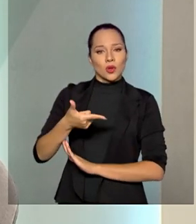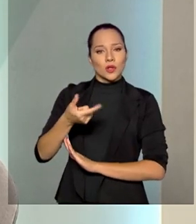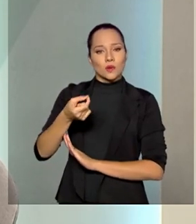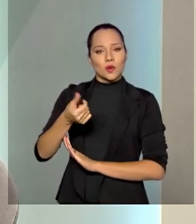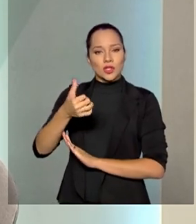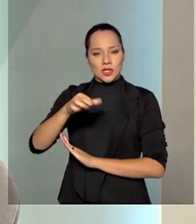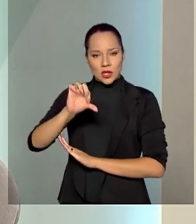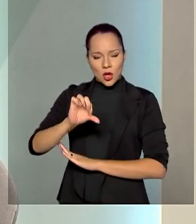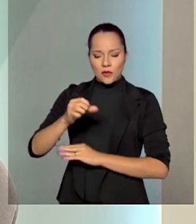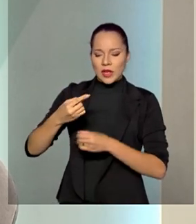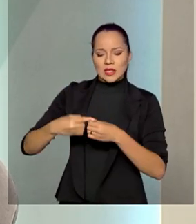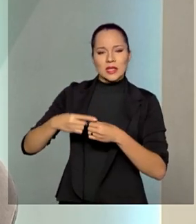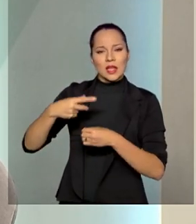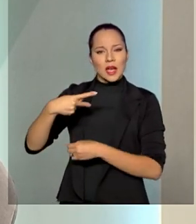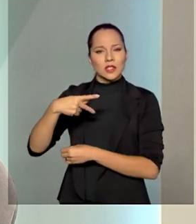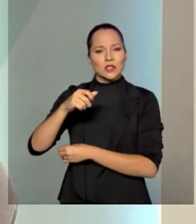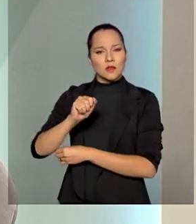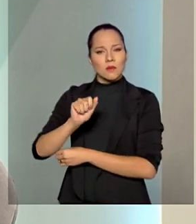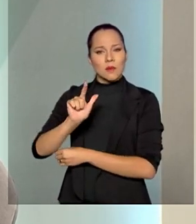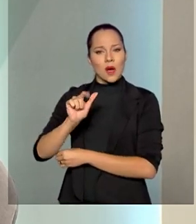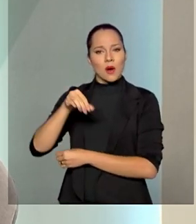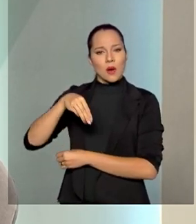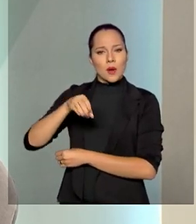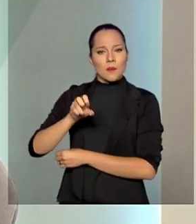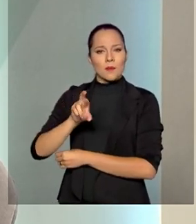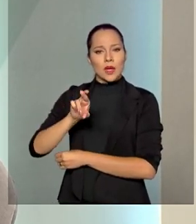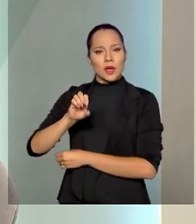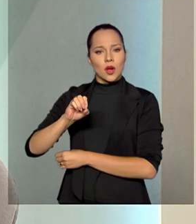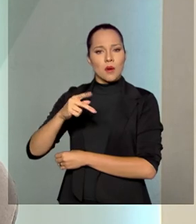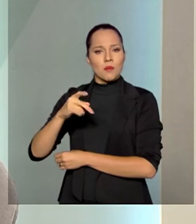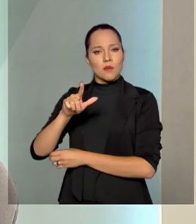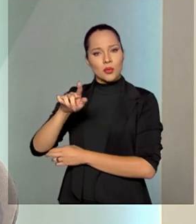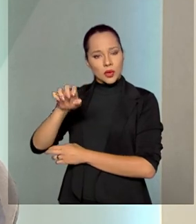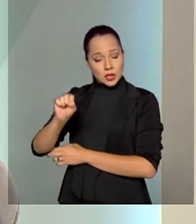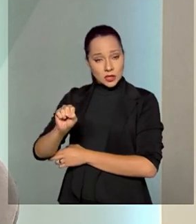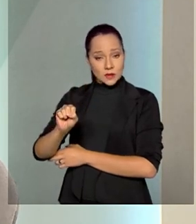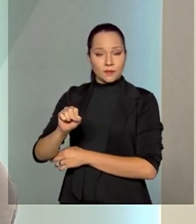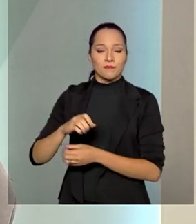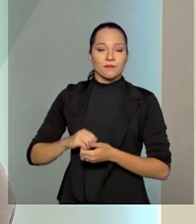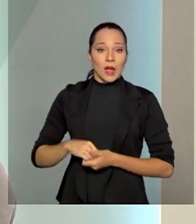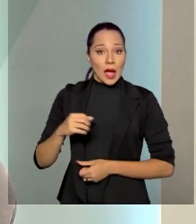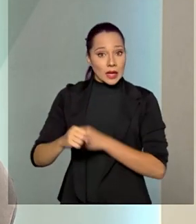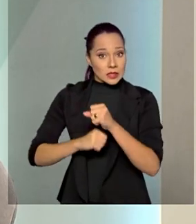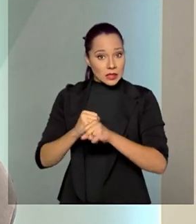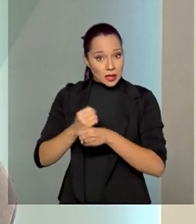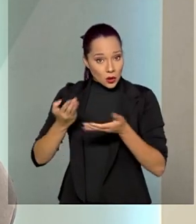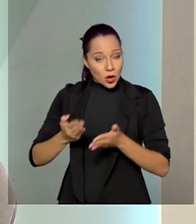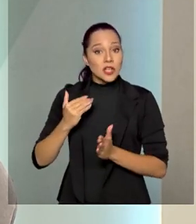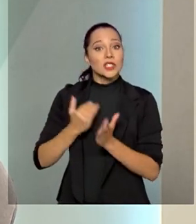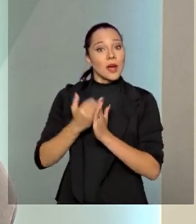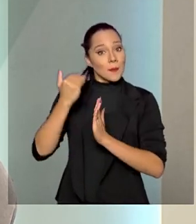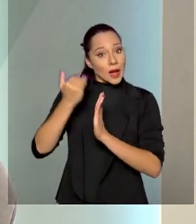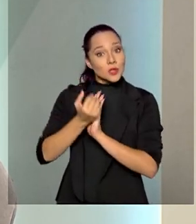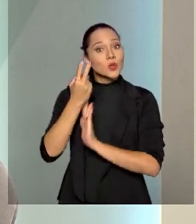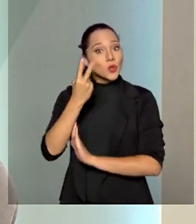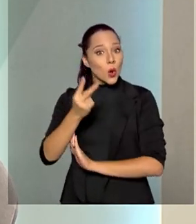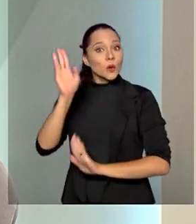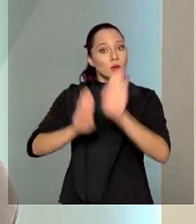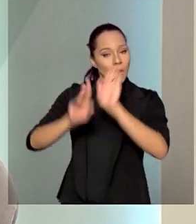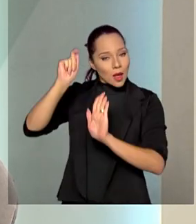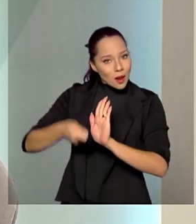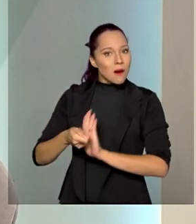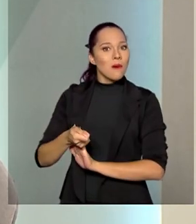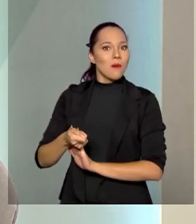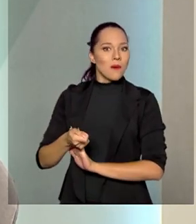Palmeirópolis, aqui no Centro-Oeste brasileiro. E esse ano já realizamos outros dois leilões. Então